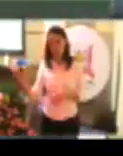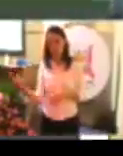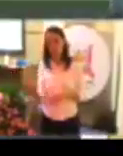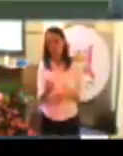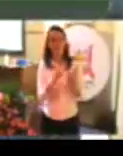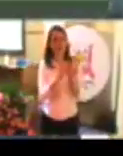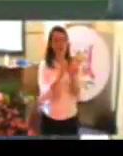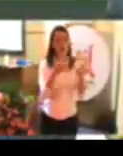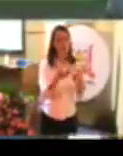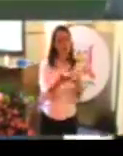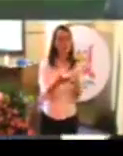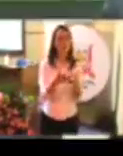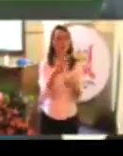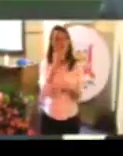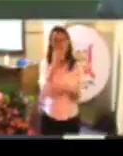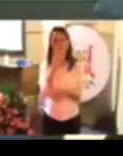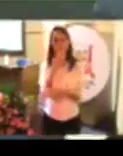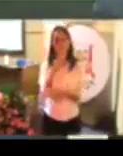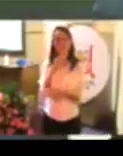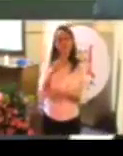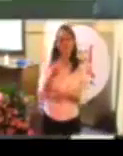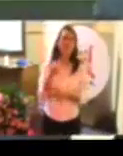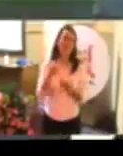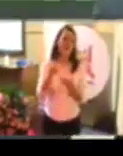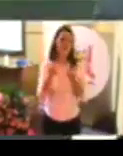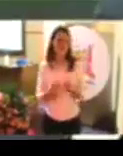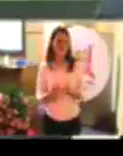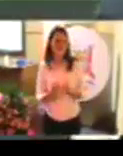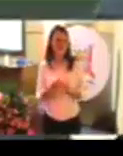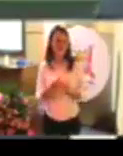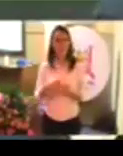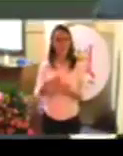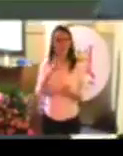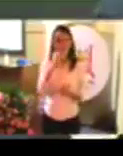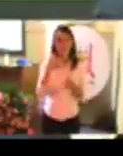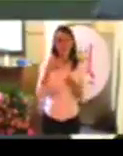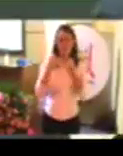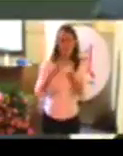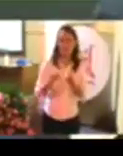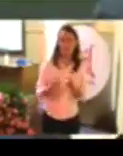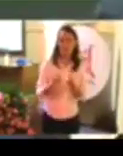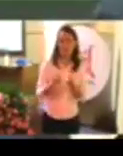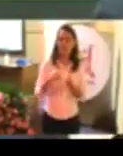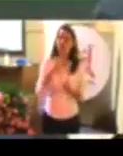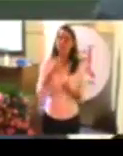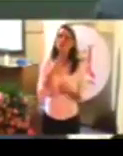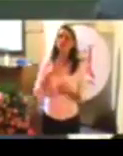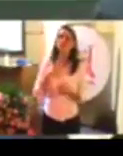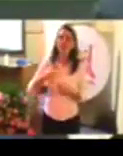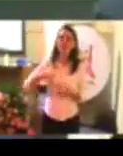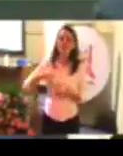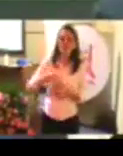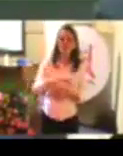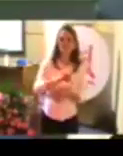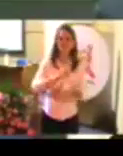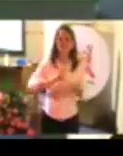para a Assembleia Legislativa como se estivesse carregando um peso de 2 toneladas nas costas para